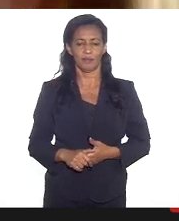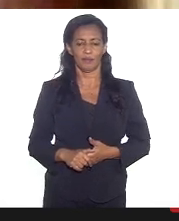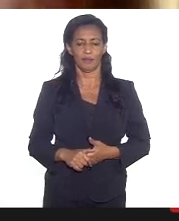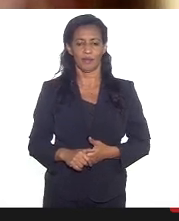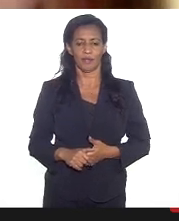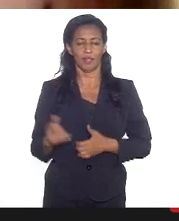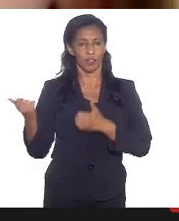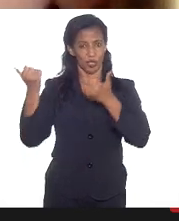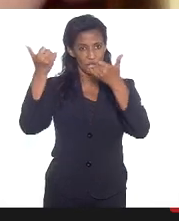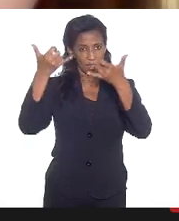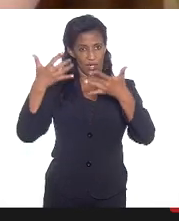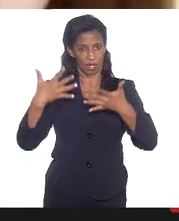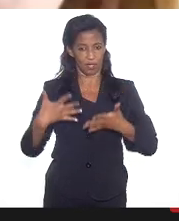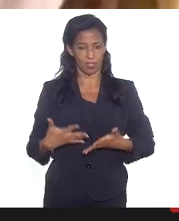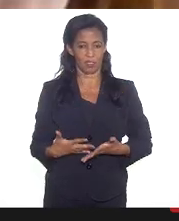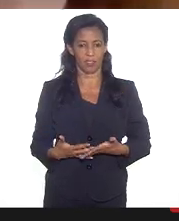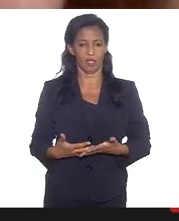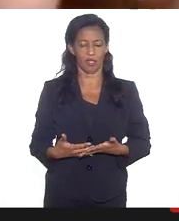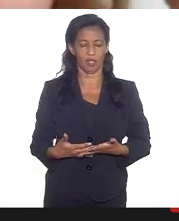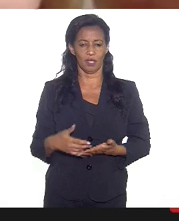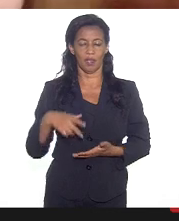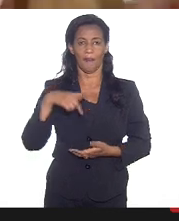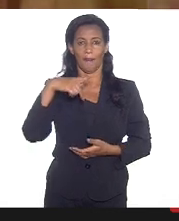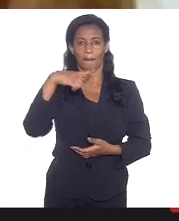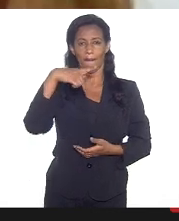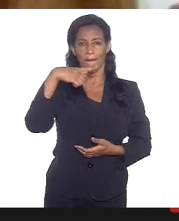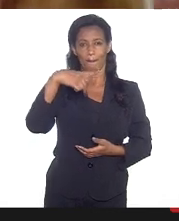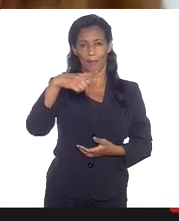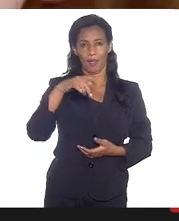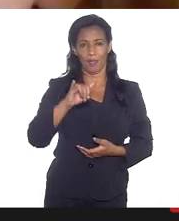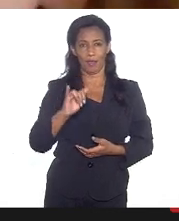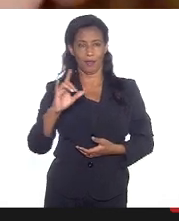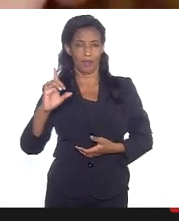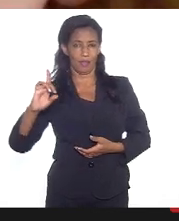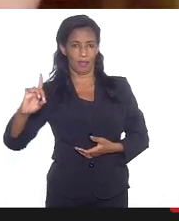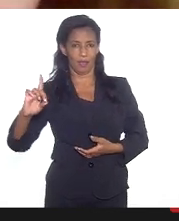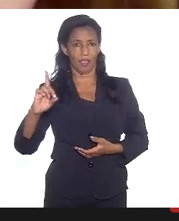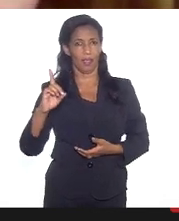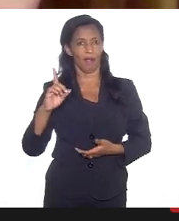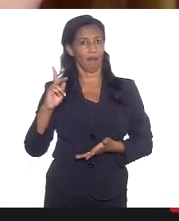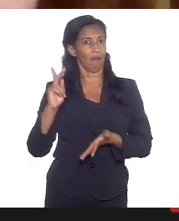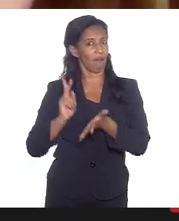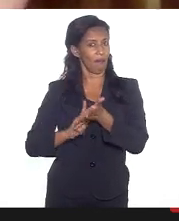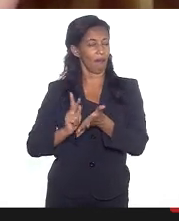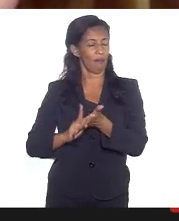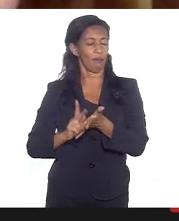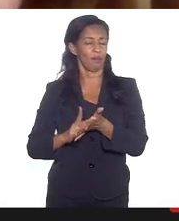esclarecer aqui a questão do P&D, né? Realmente a gente colocou ali